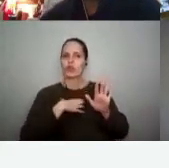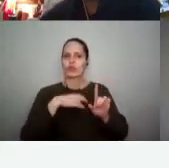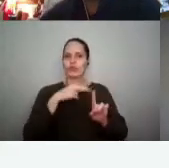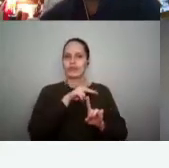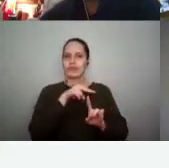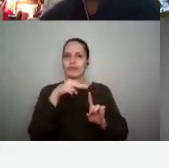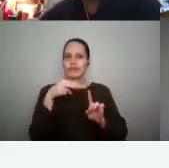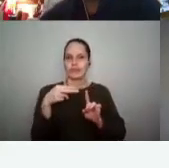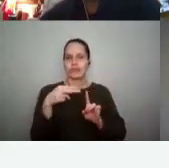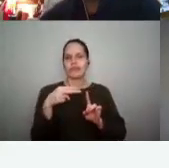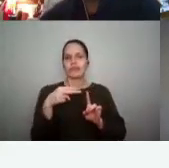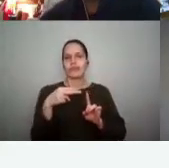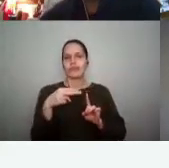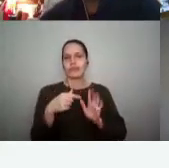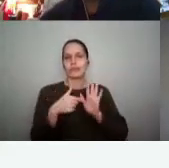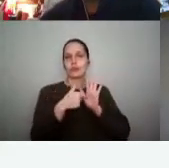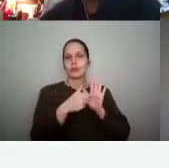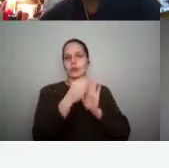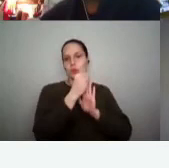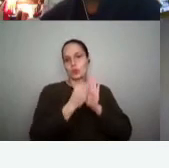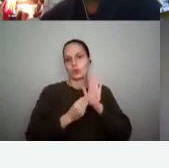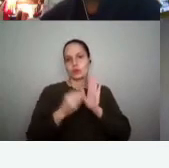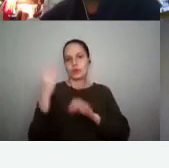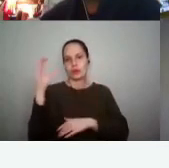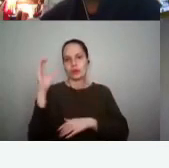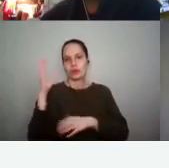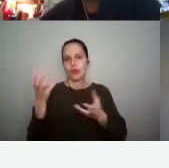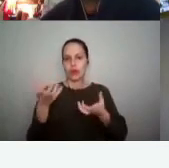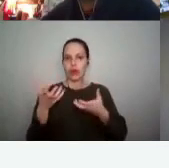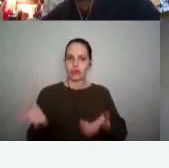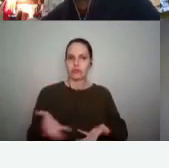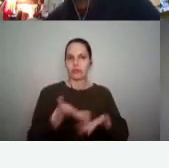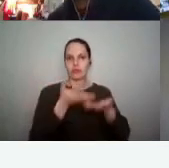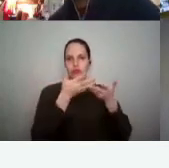própria conteúdo da ciência que se quer desenvolver com eles.